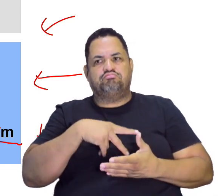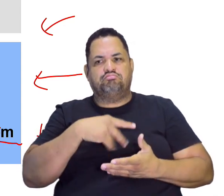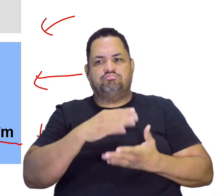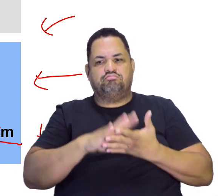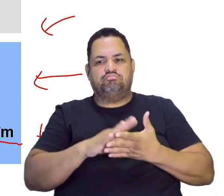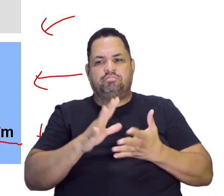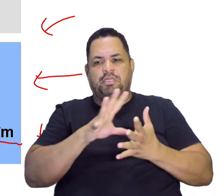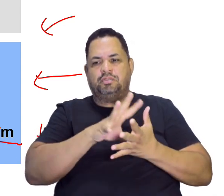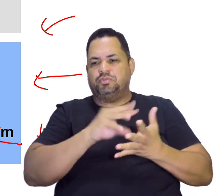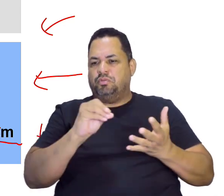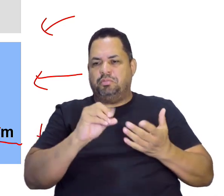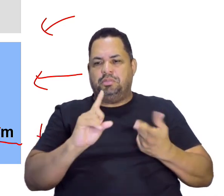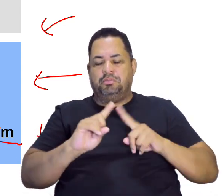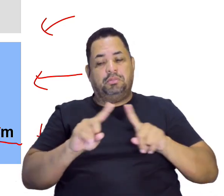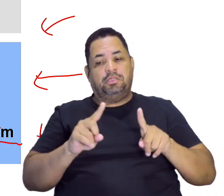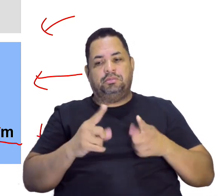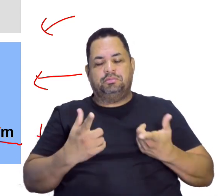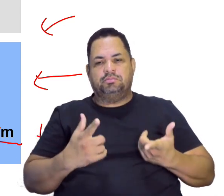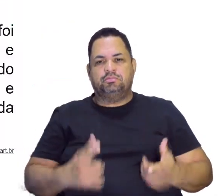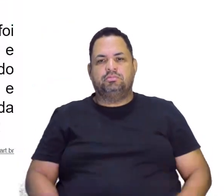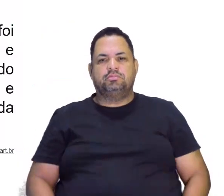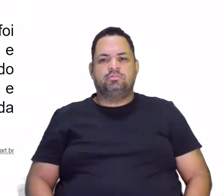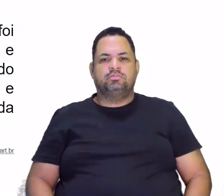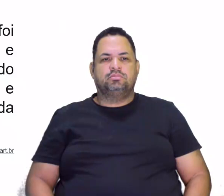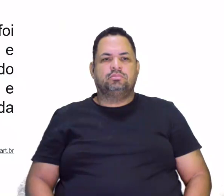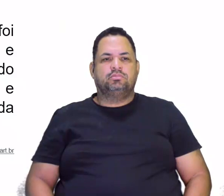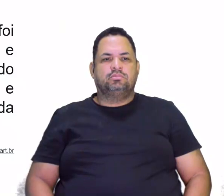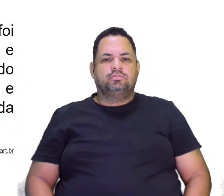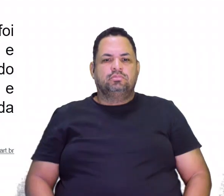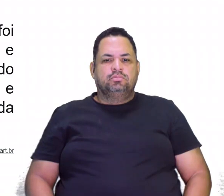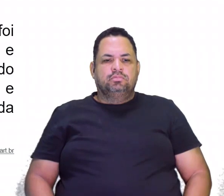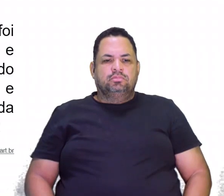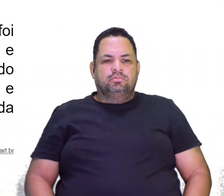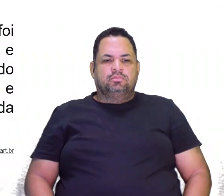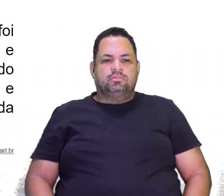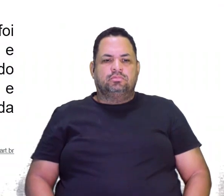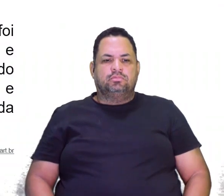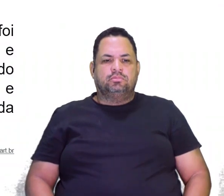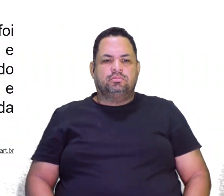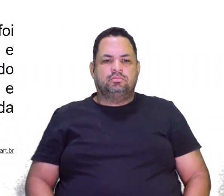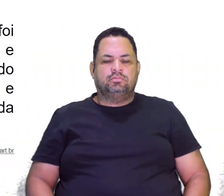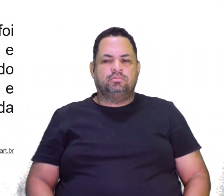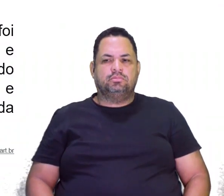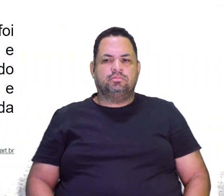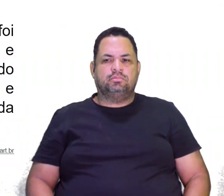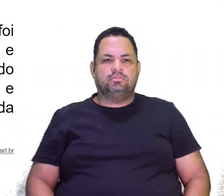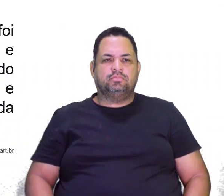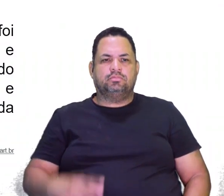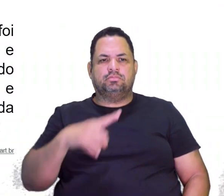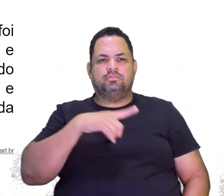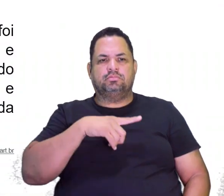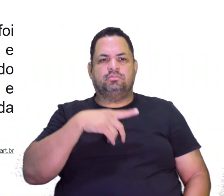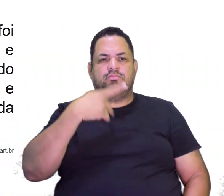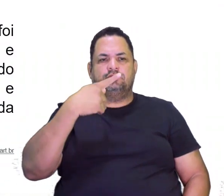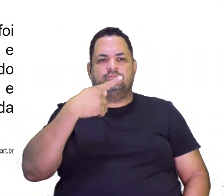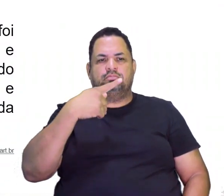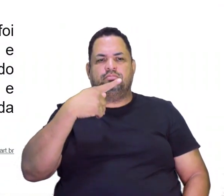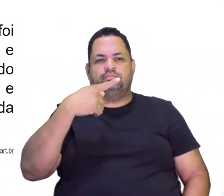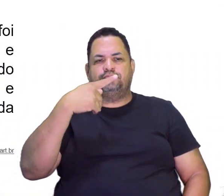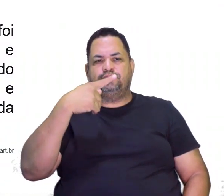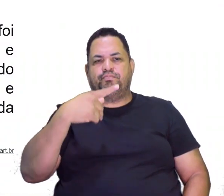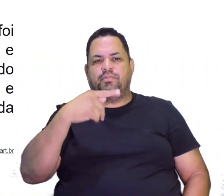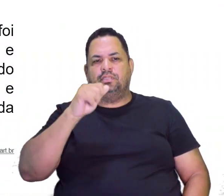mas fazer o quê não é isso Então veja aqui os dois movimentos tem um pau brasil